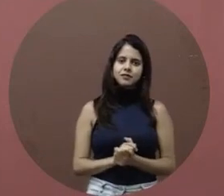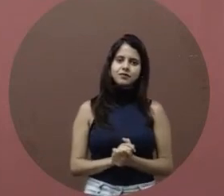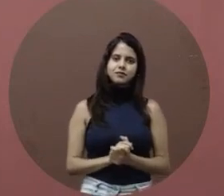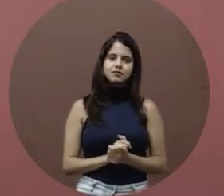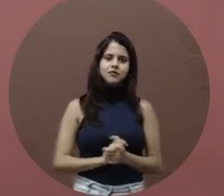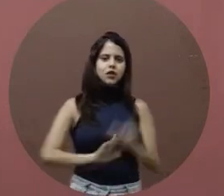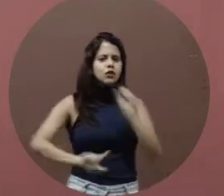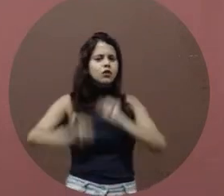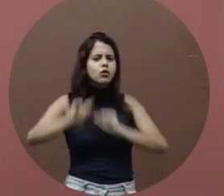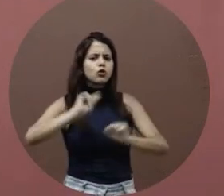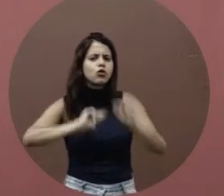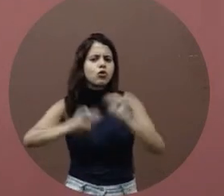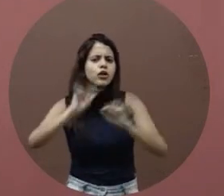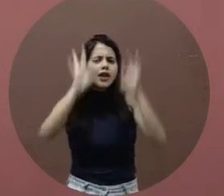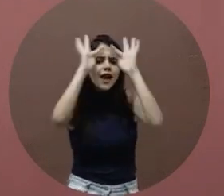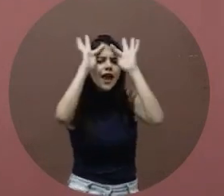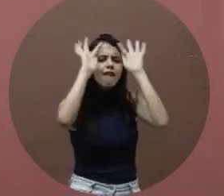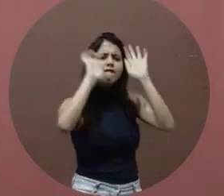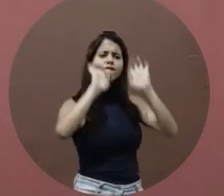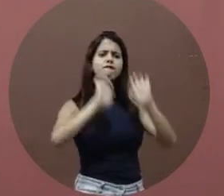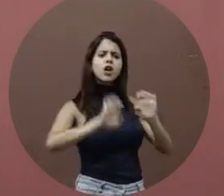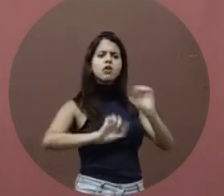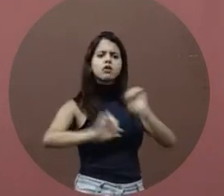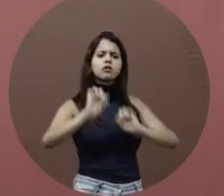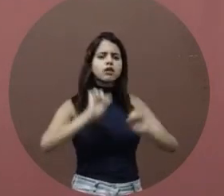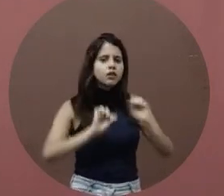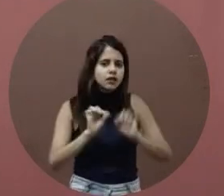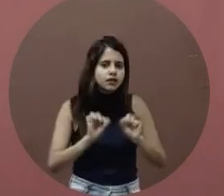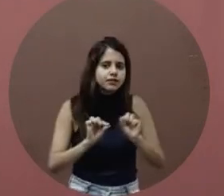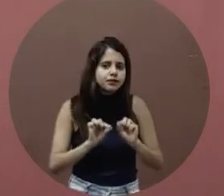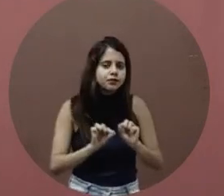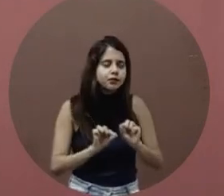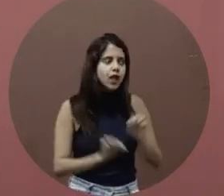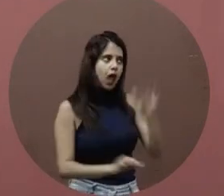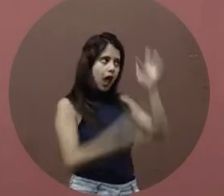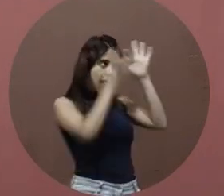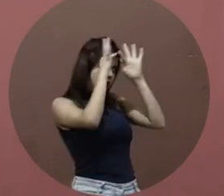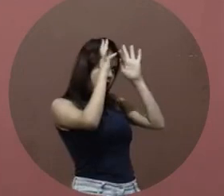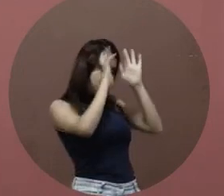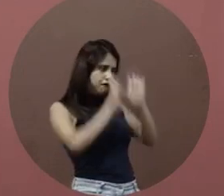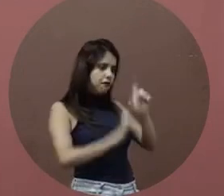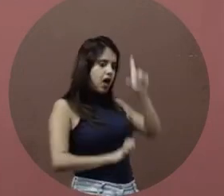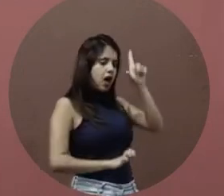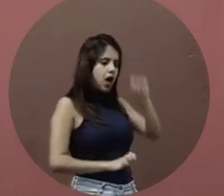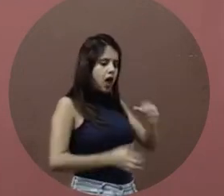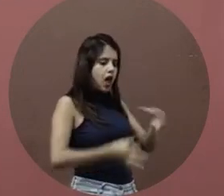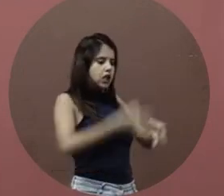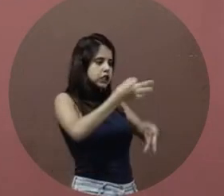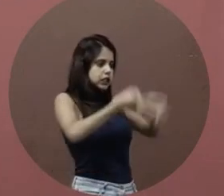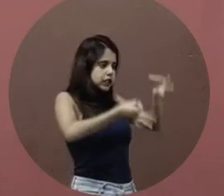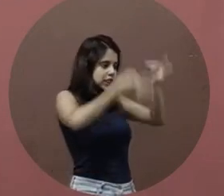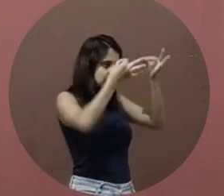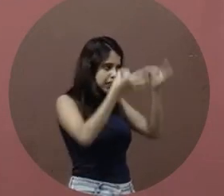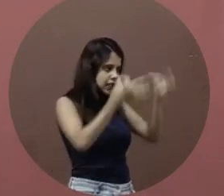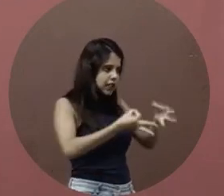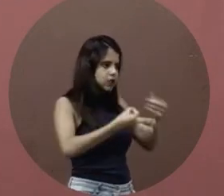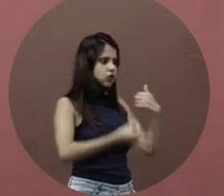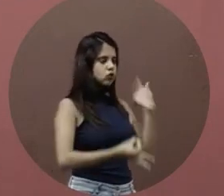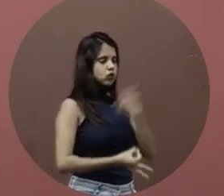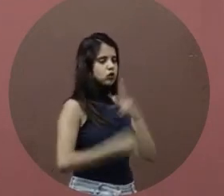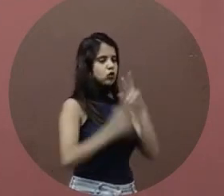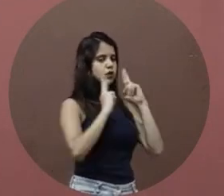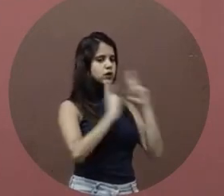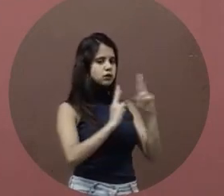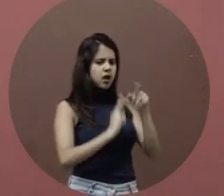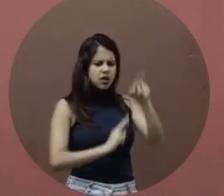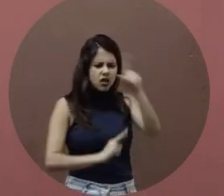O que é a fé? A fé é a certeza do que eu espero. Você tem